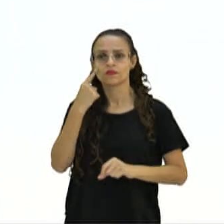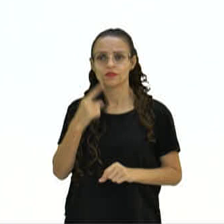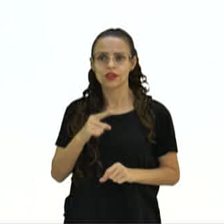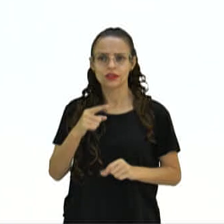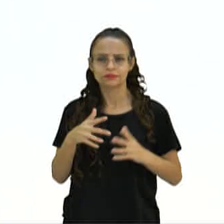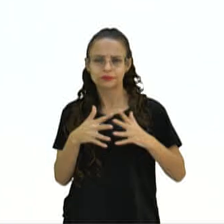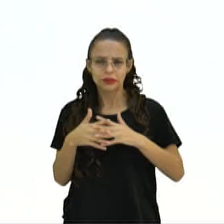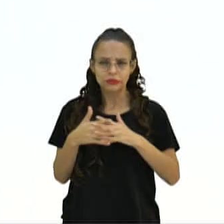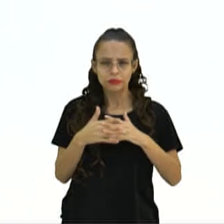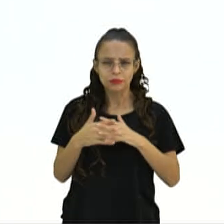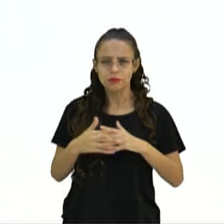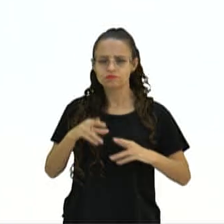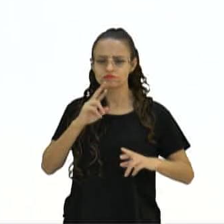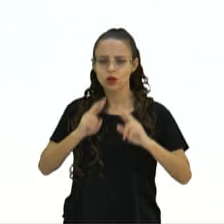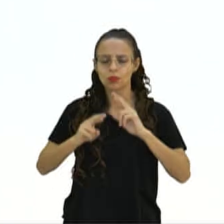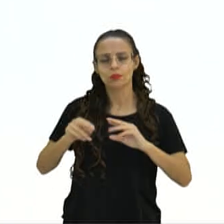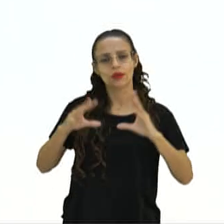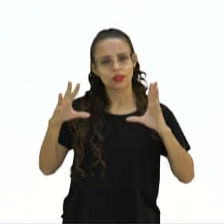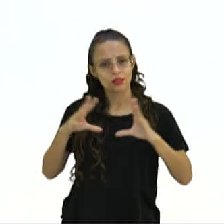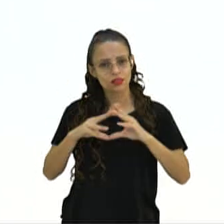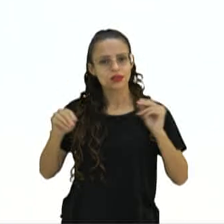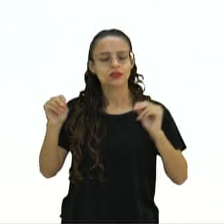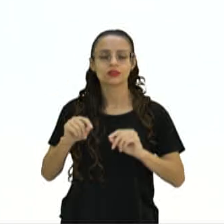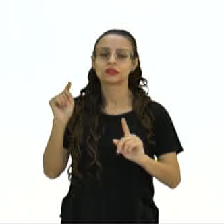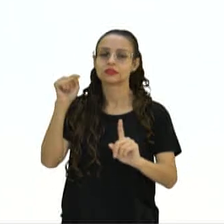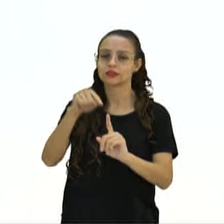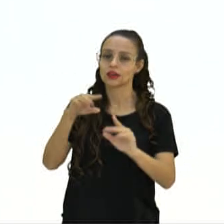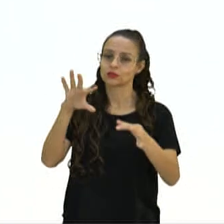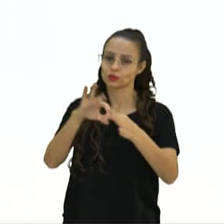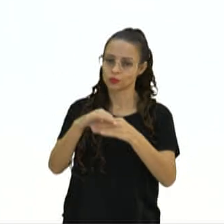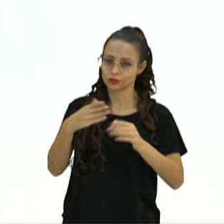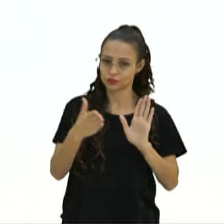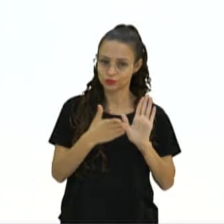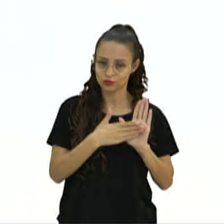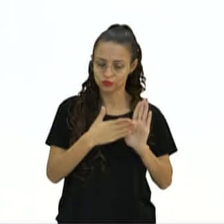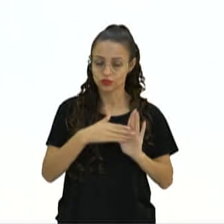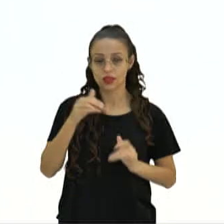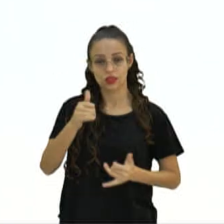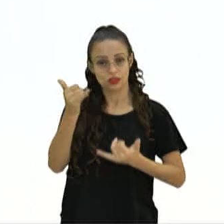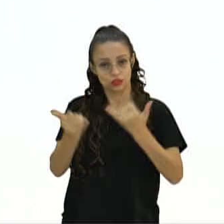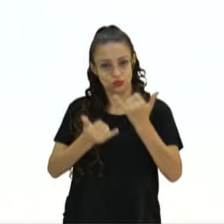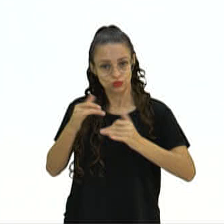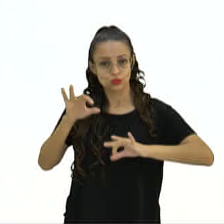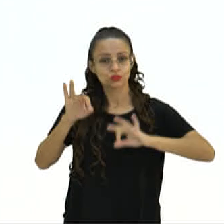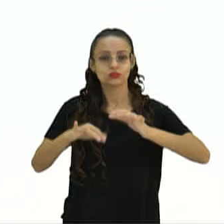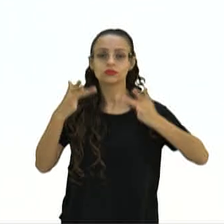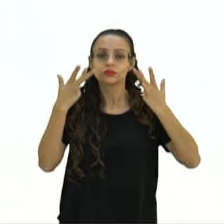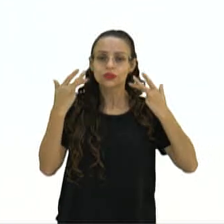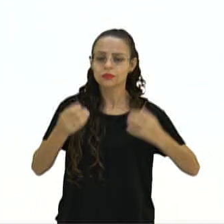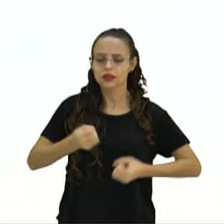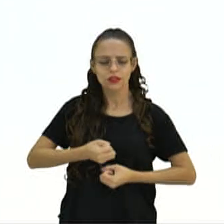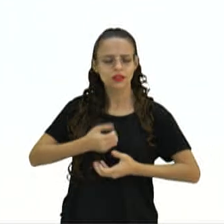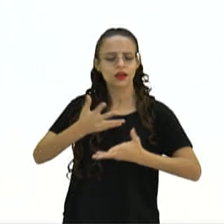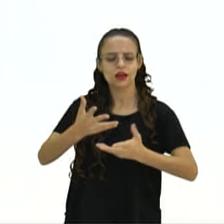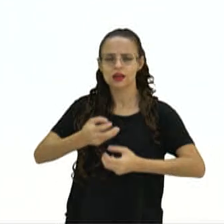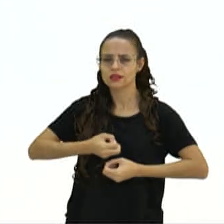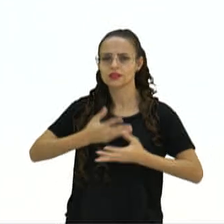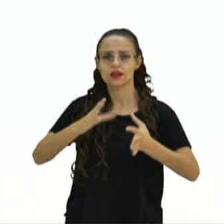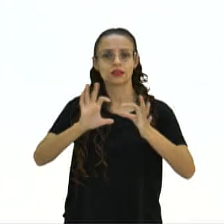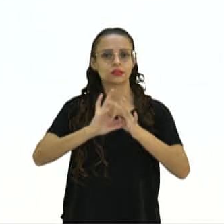de conflitos ligado aos objetivos propostos. No jogo dramático, a espontaneidade funciona como